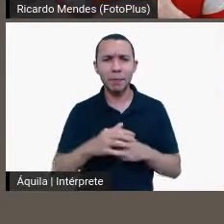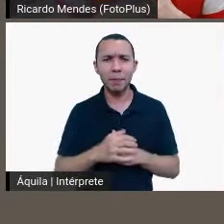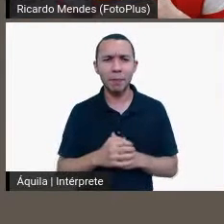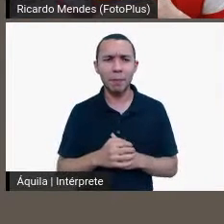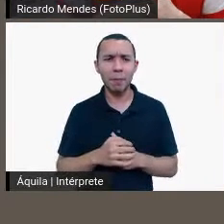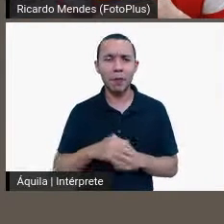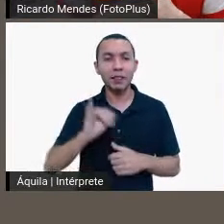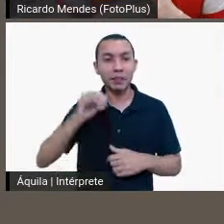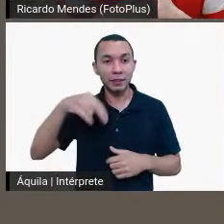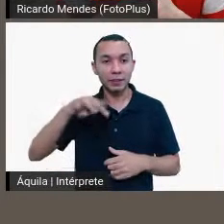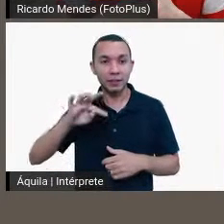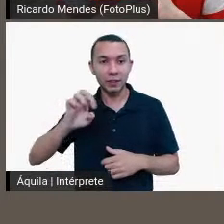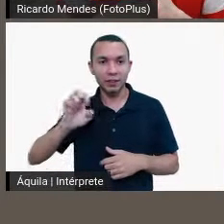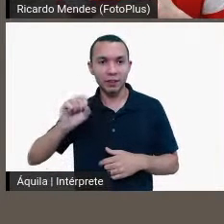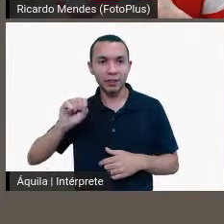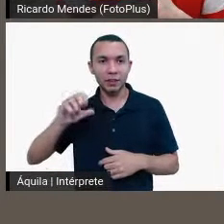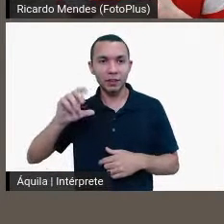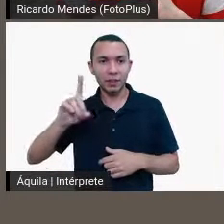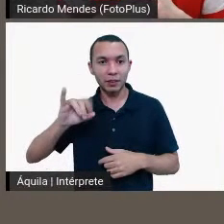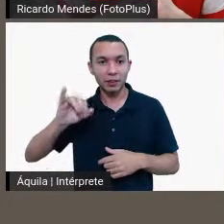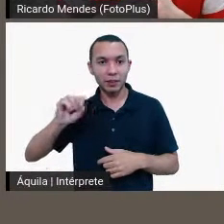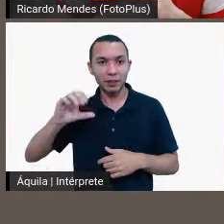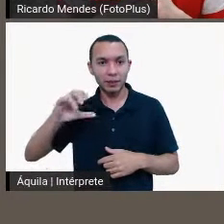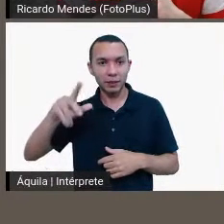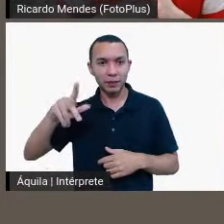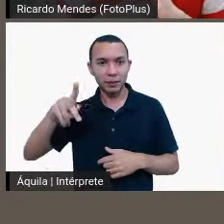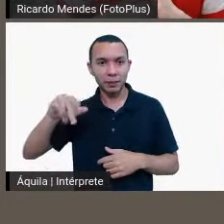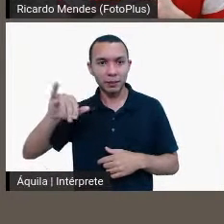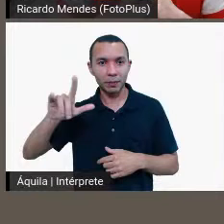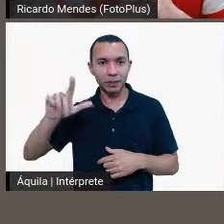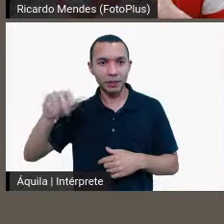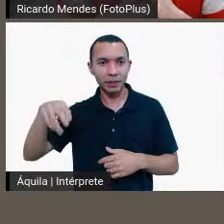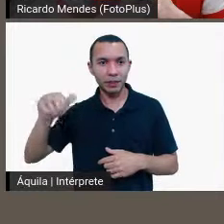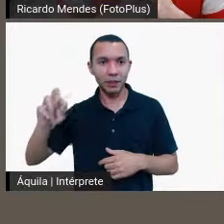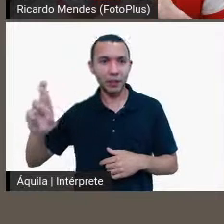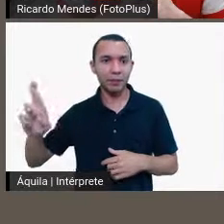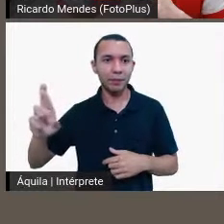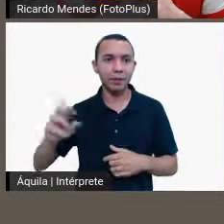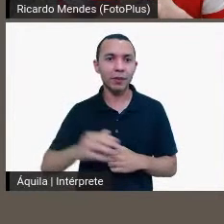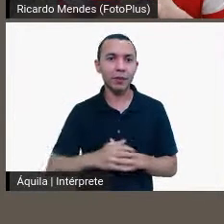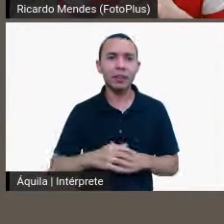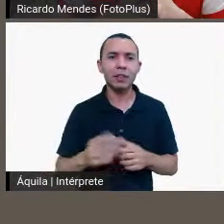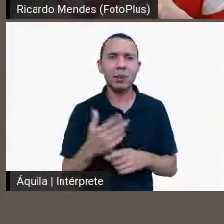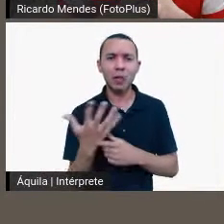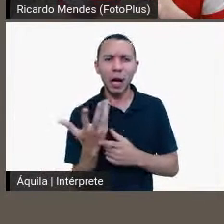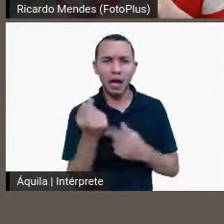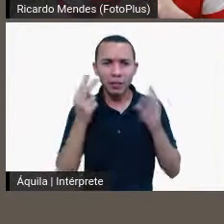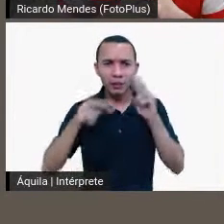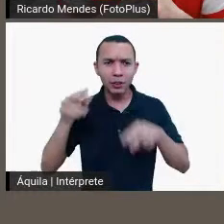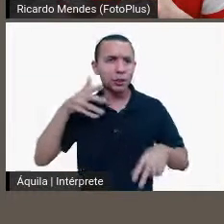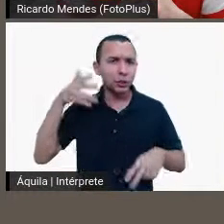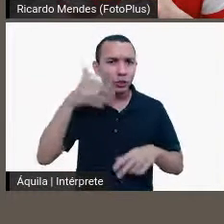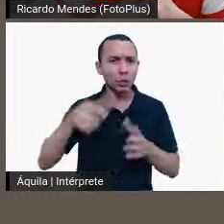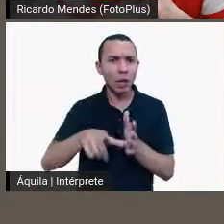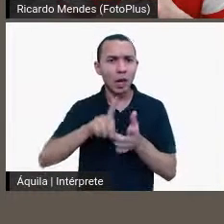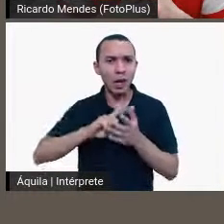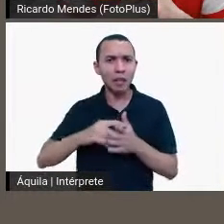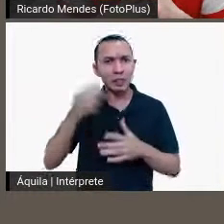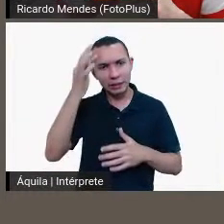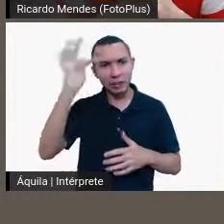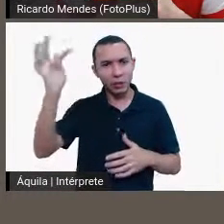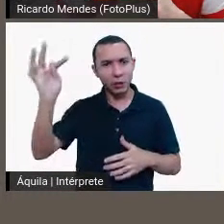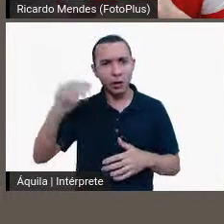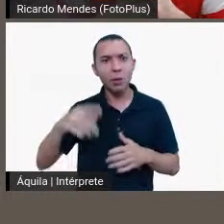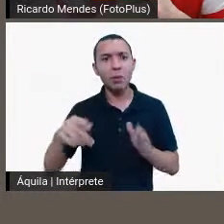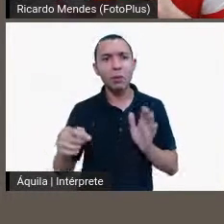interdisciplinar. A presença da poesia, da música, da dança e de uma exposição de artes visuais, por entre alguns discursos de fundo teórico que pregavam as razões do